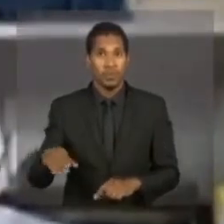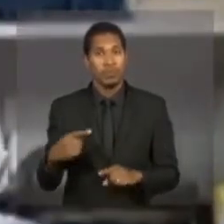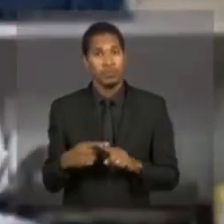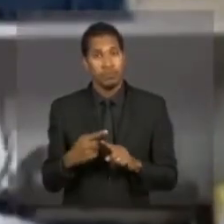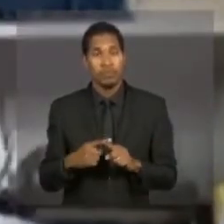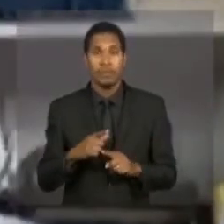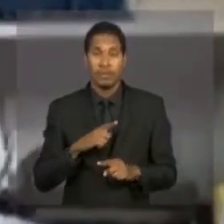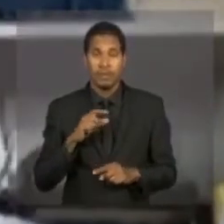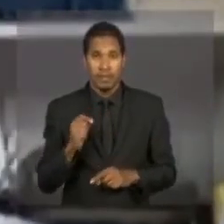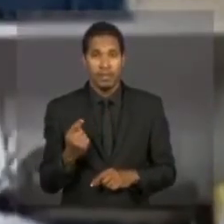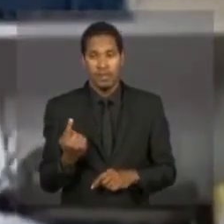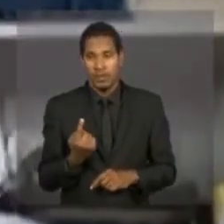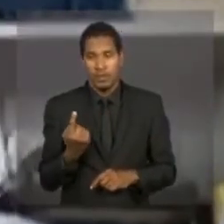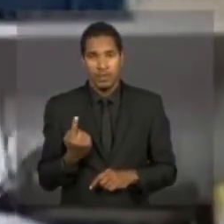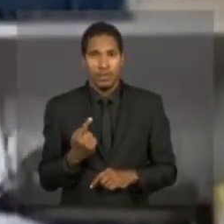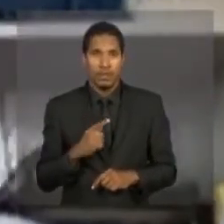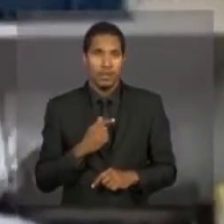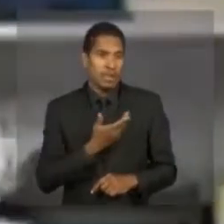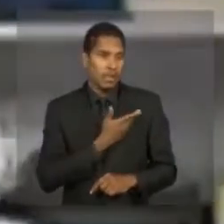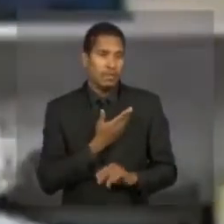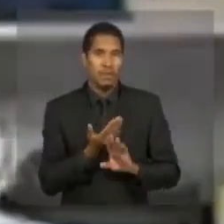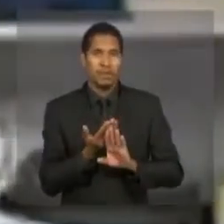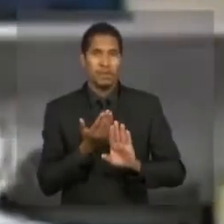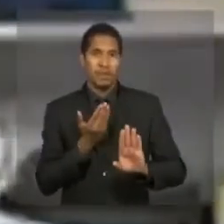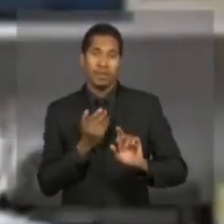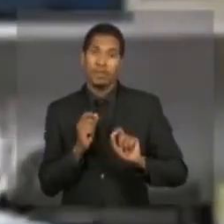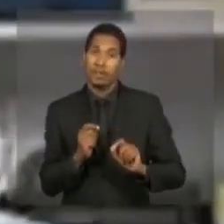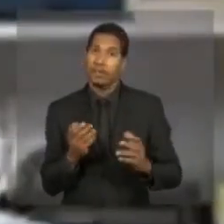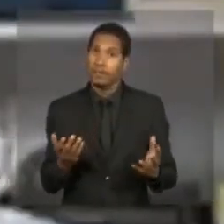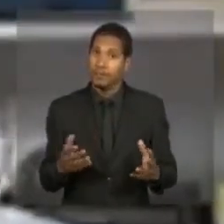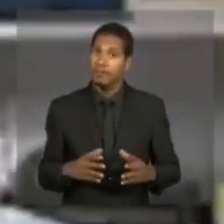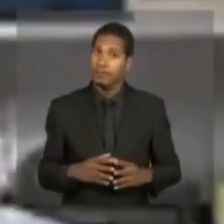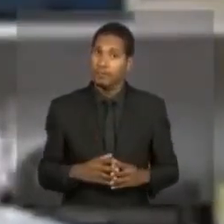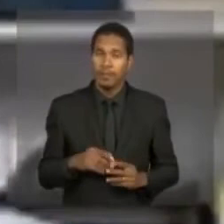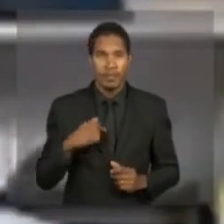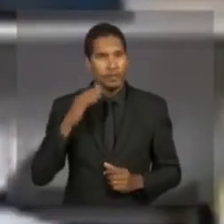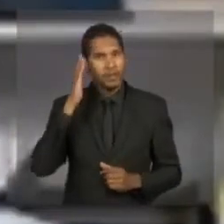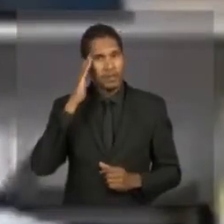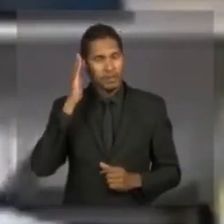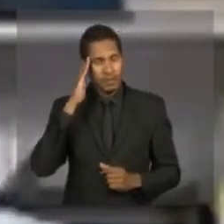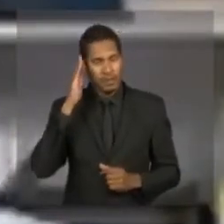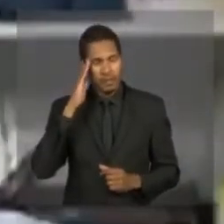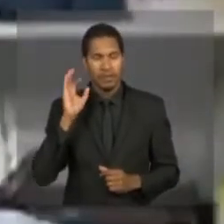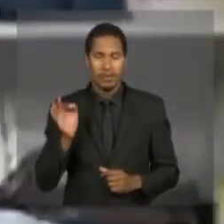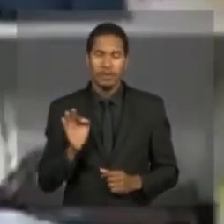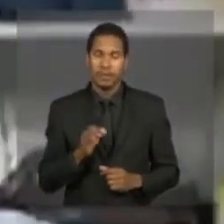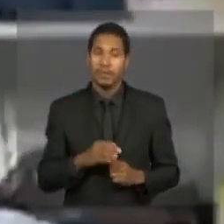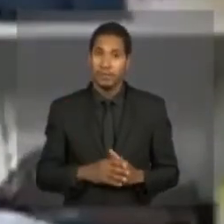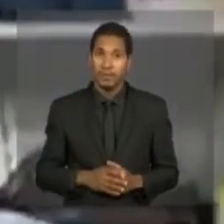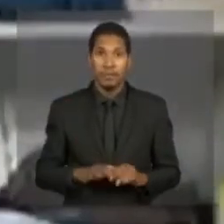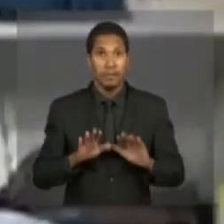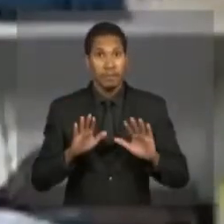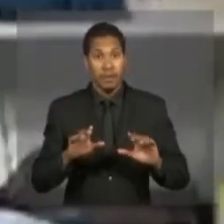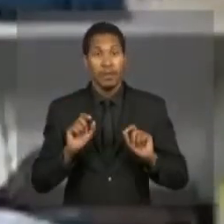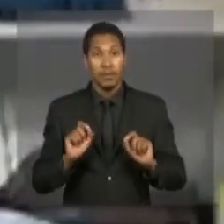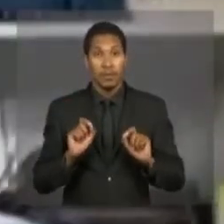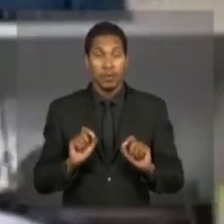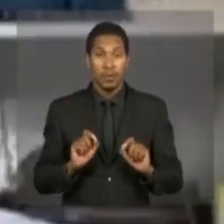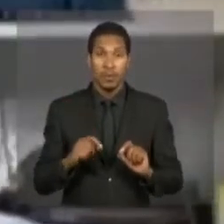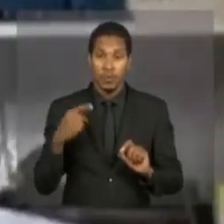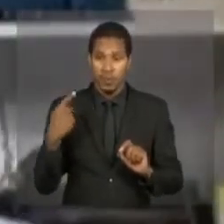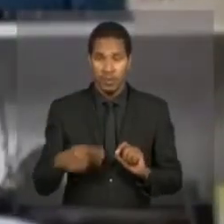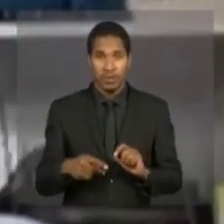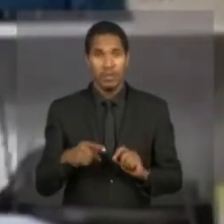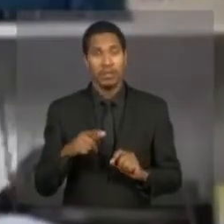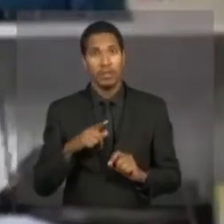o isolamento, com a distância dos colegas. Eu compreendo completamente. Mas, ainda assim, se a gente for